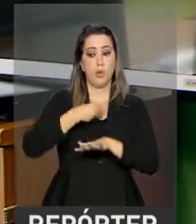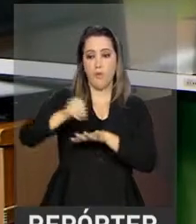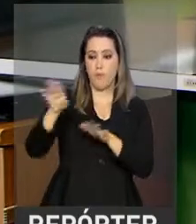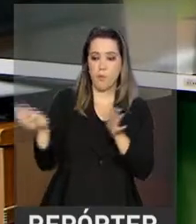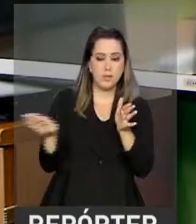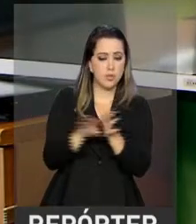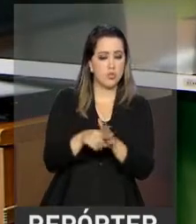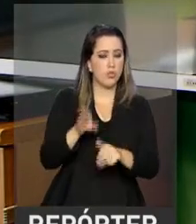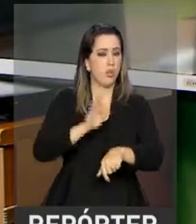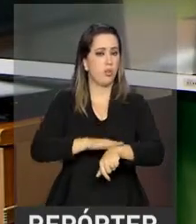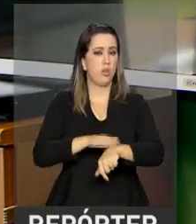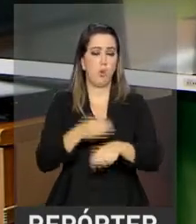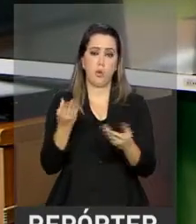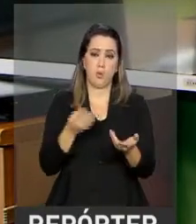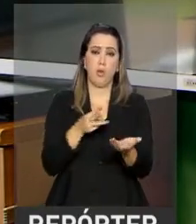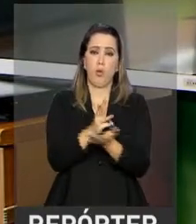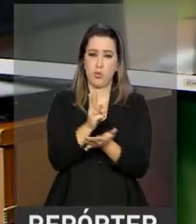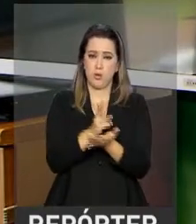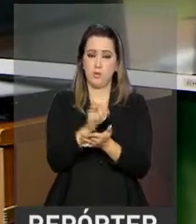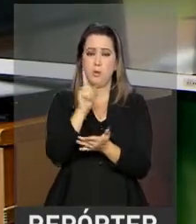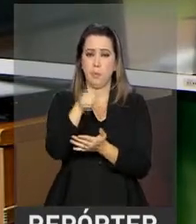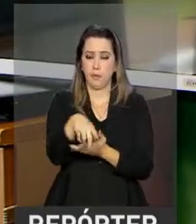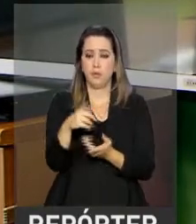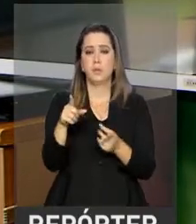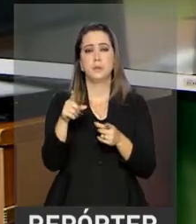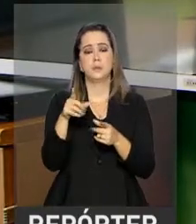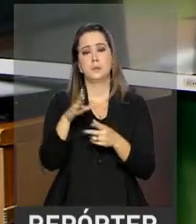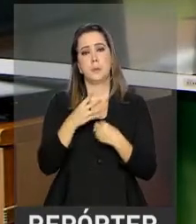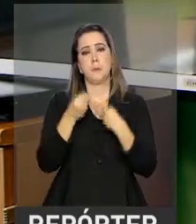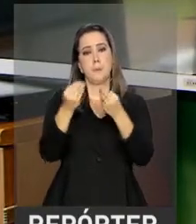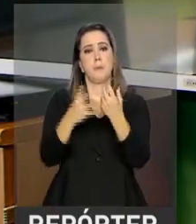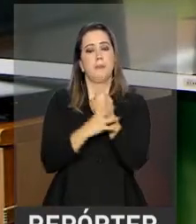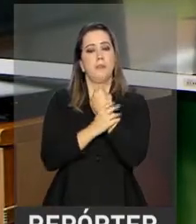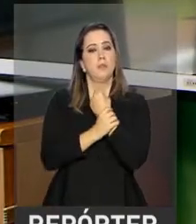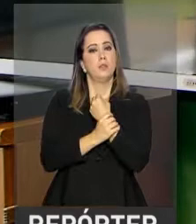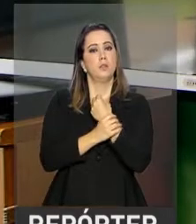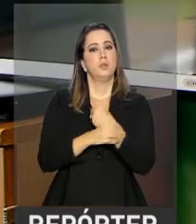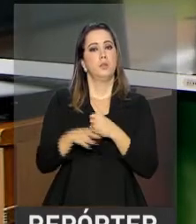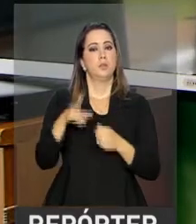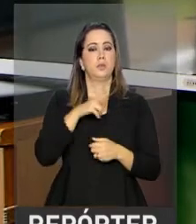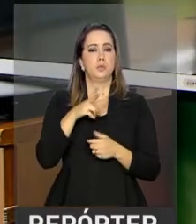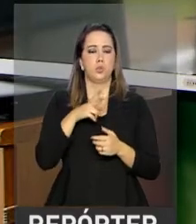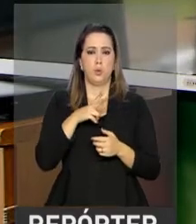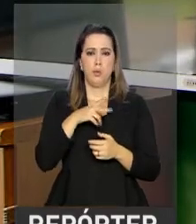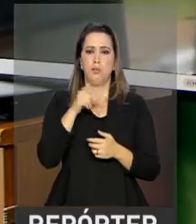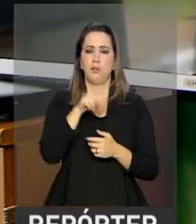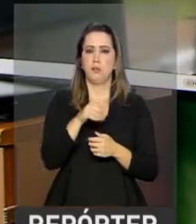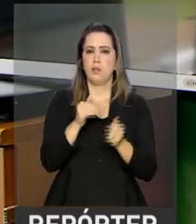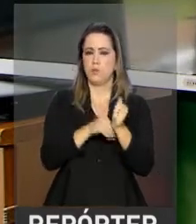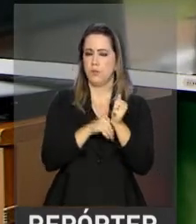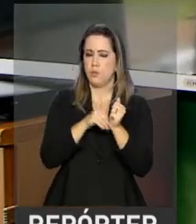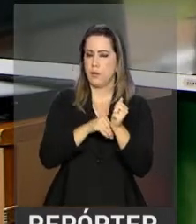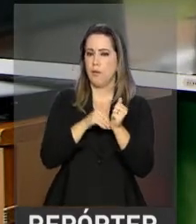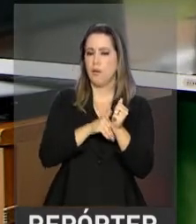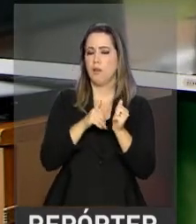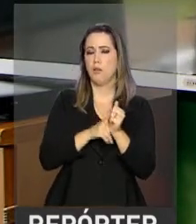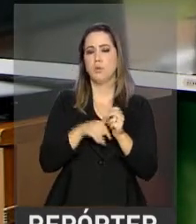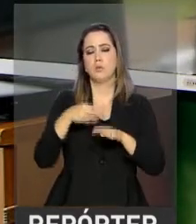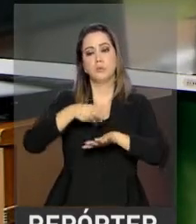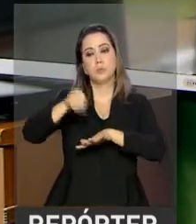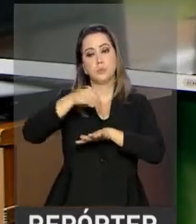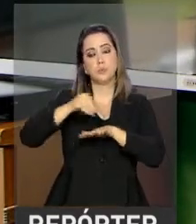segura porque esses aplicativos eles têm como garantir segurança e privacidade das informações no mesmo momento